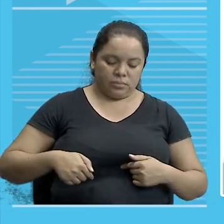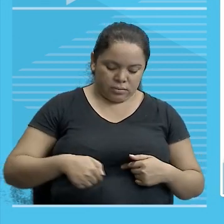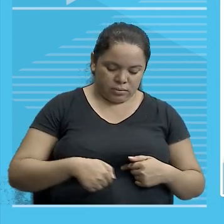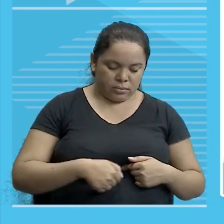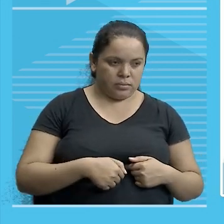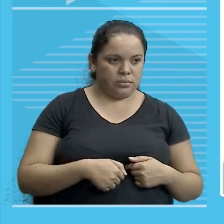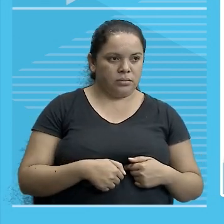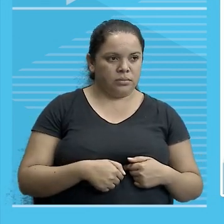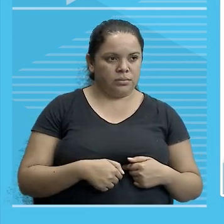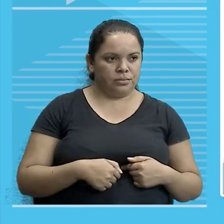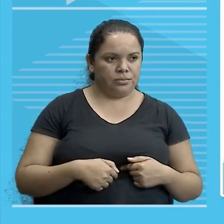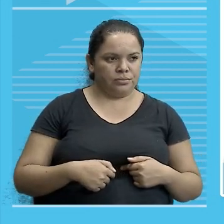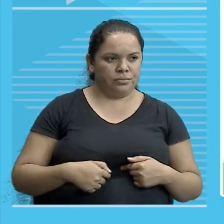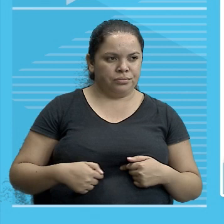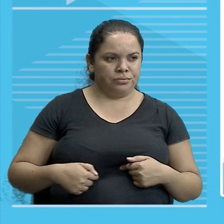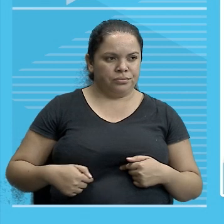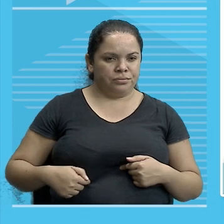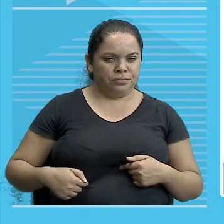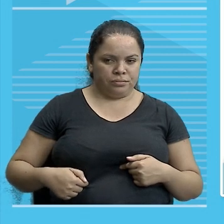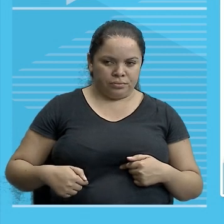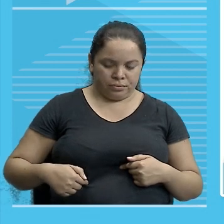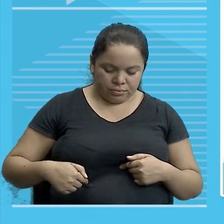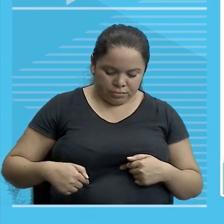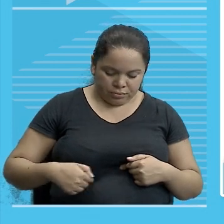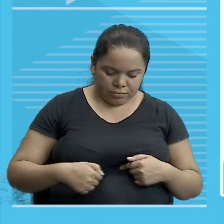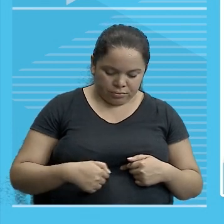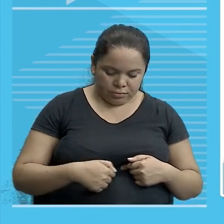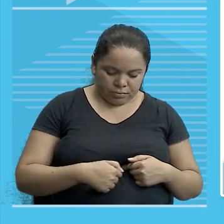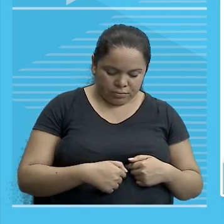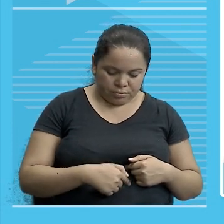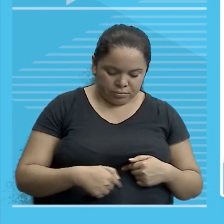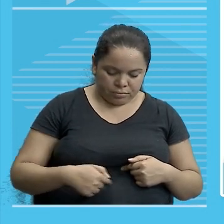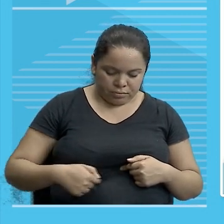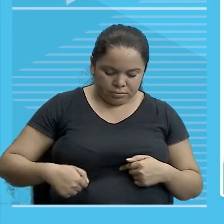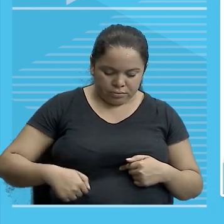essa tripa que o pessoal chama. Tripa fina.